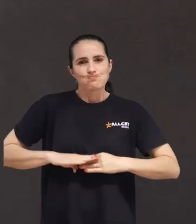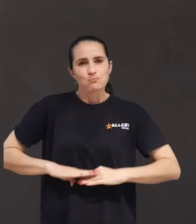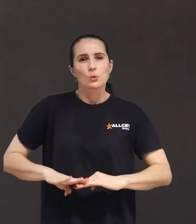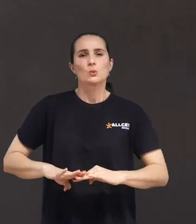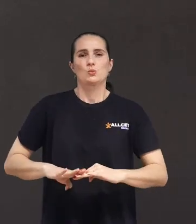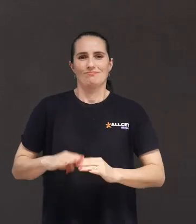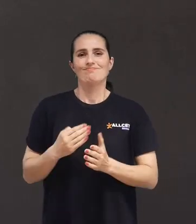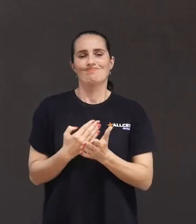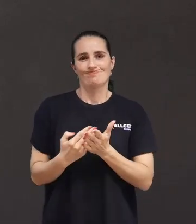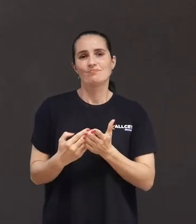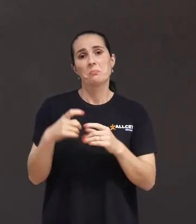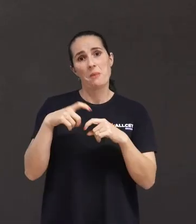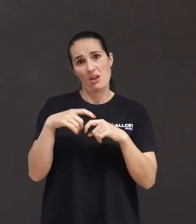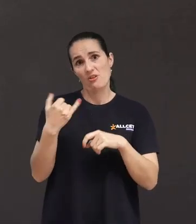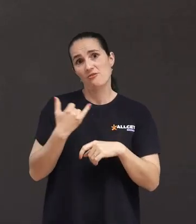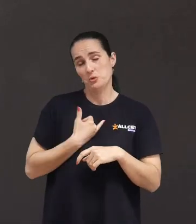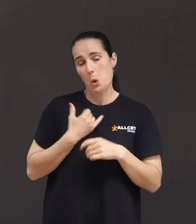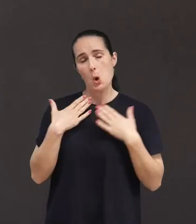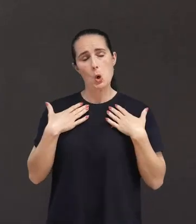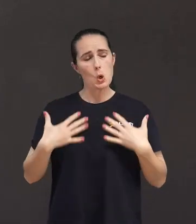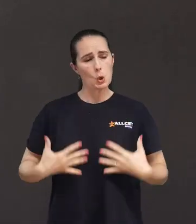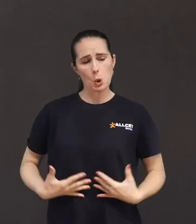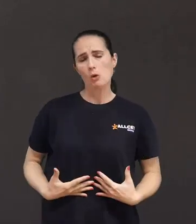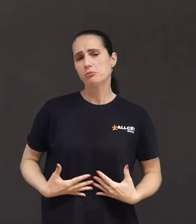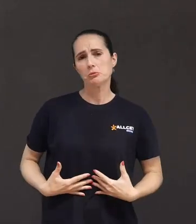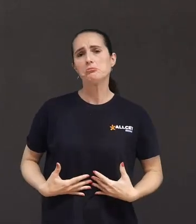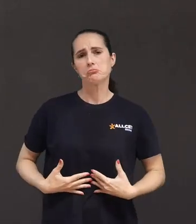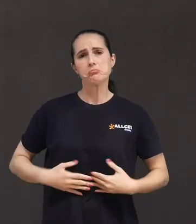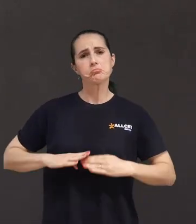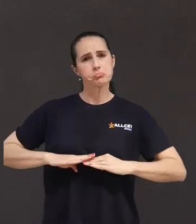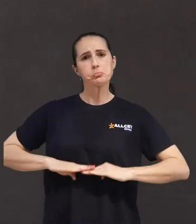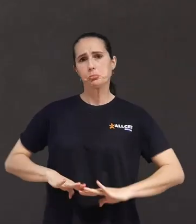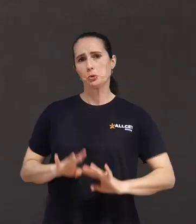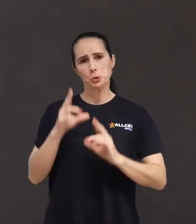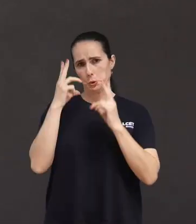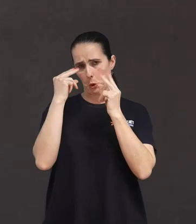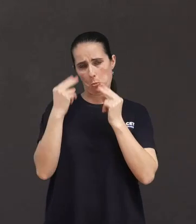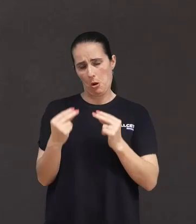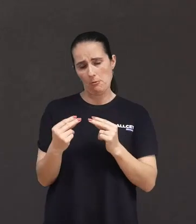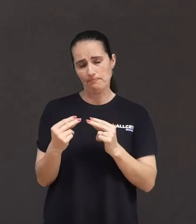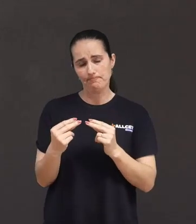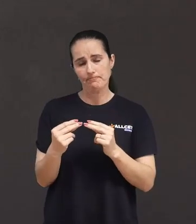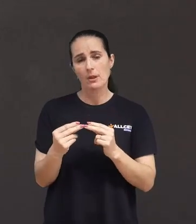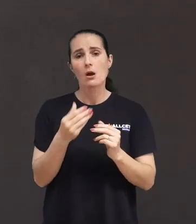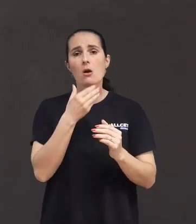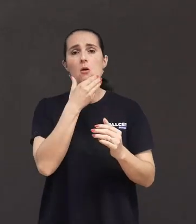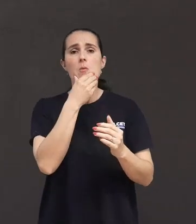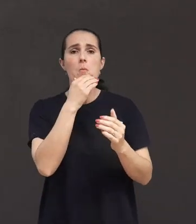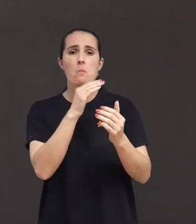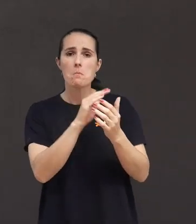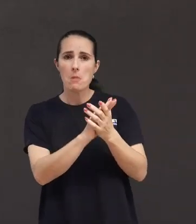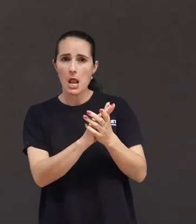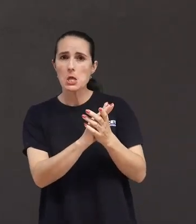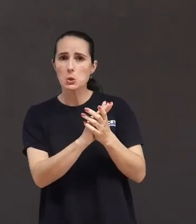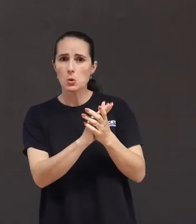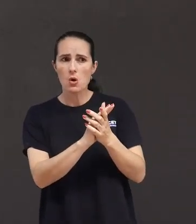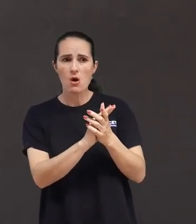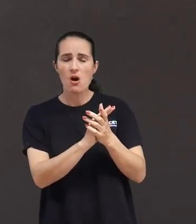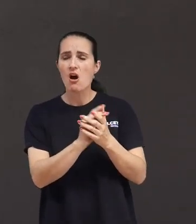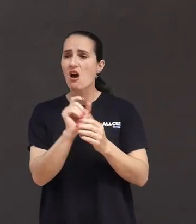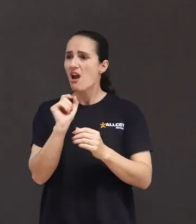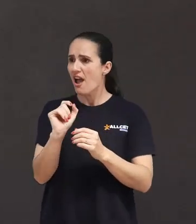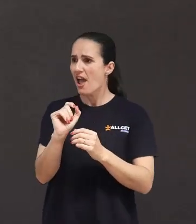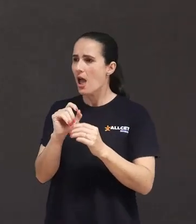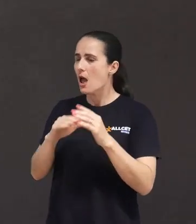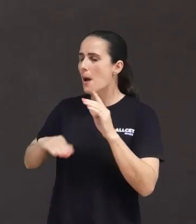falou assim que eu tive um aborto, que o corpo absorveu, e aí nesse tempo ele me bateu, ele deu um chute na minha barriga.